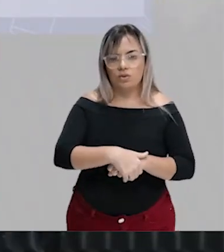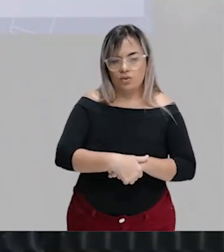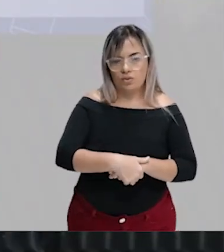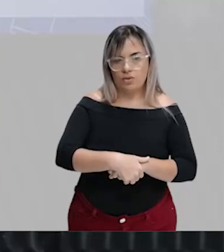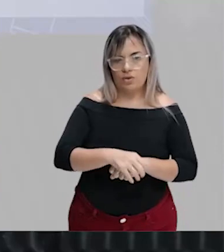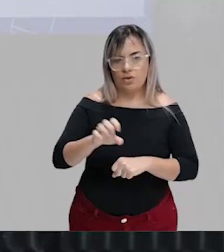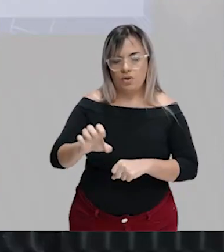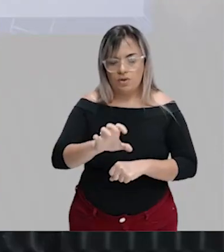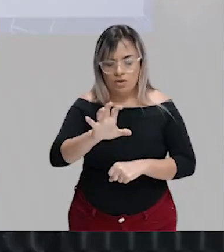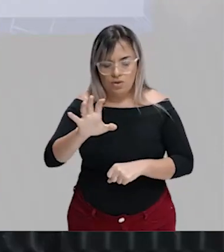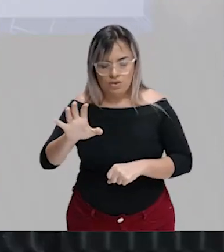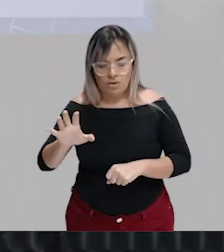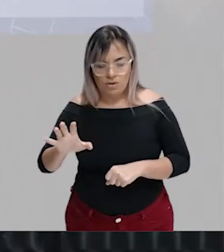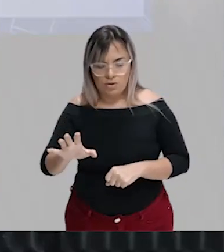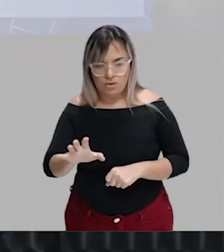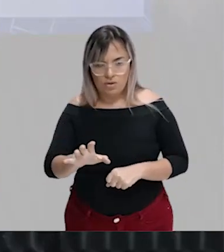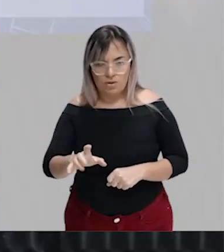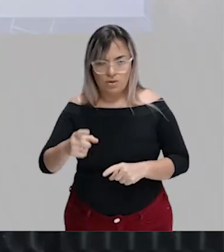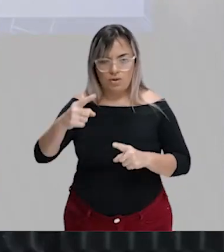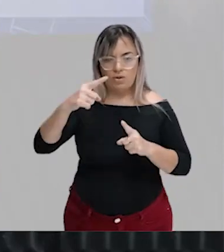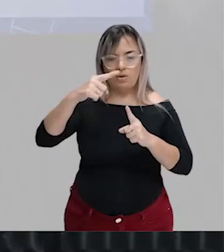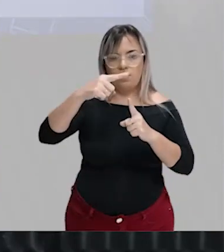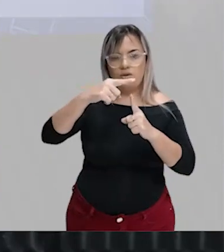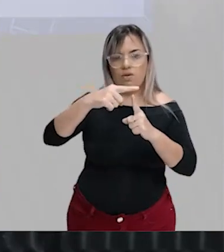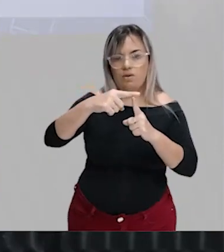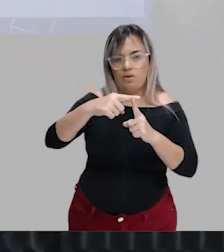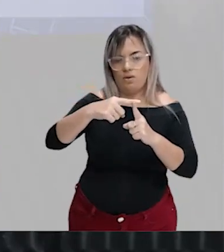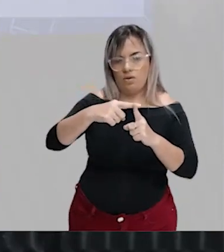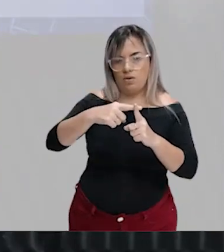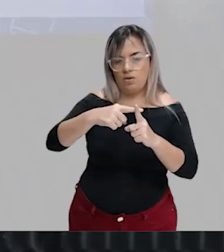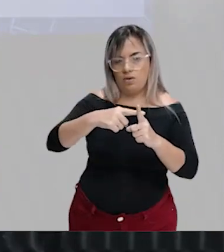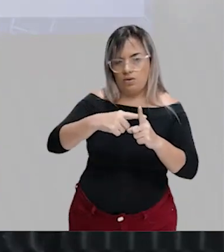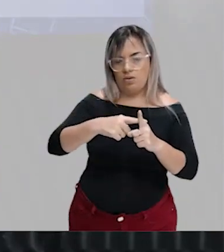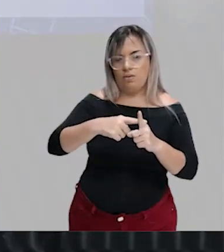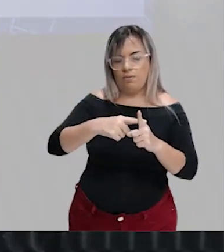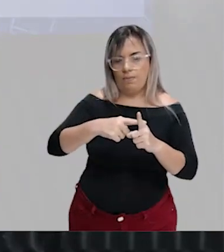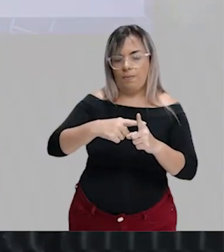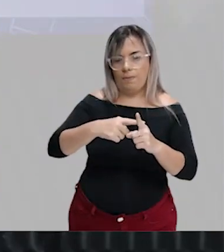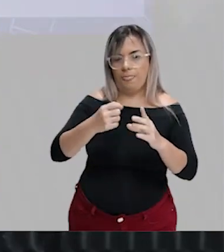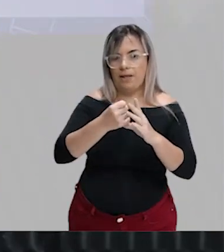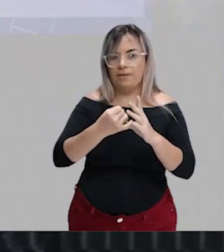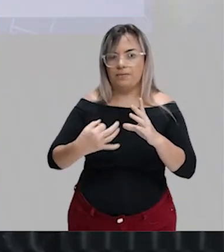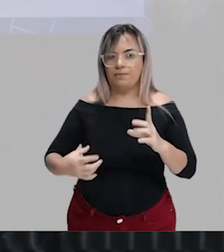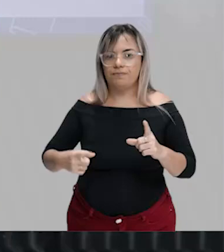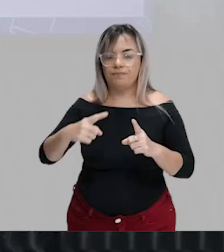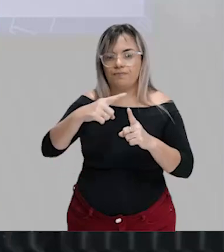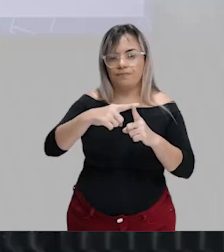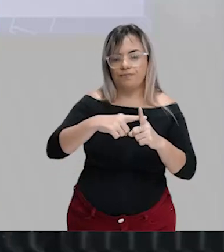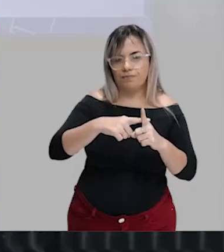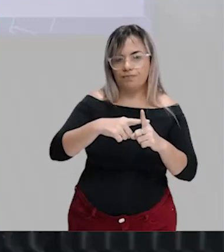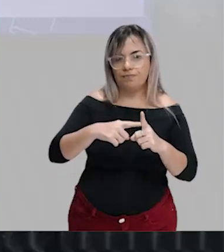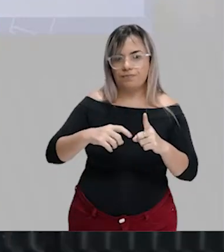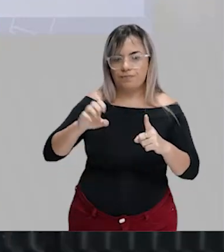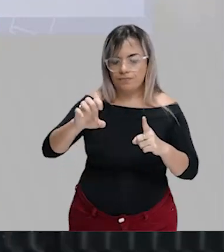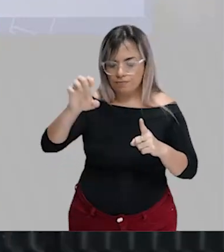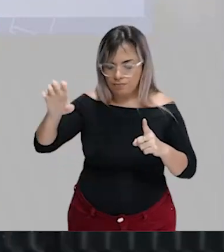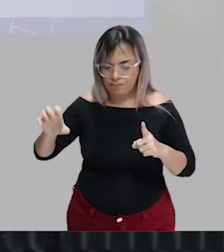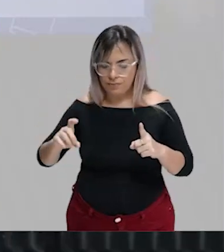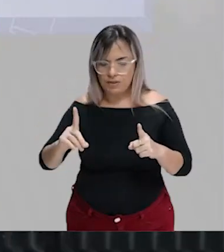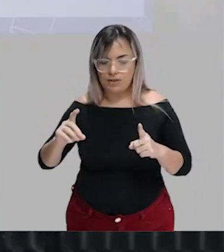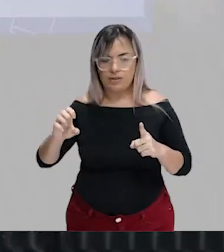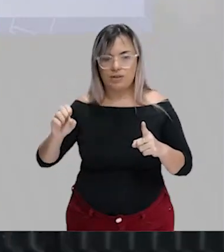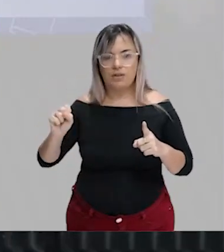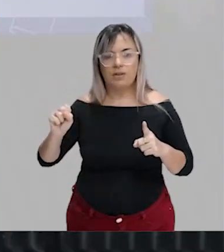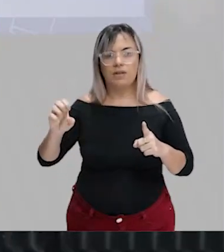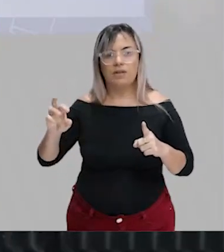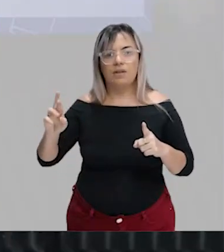região do deserto a temperatura cai muito, né, essa é uma das características das regiões desérticas, né, é que durante o dia a temperatura é